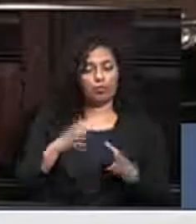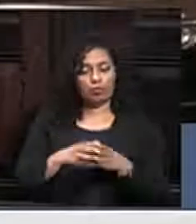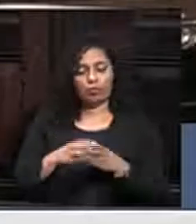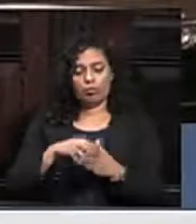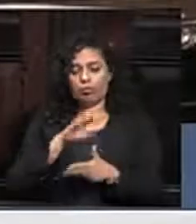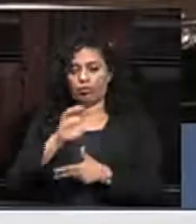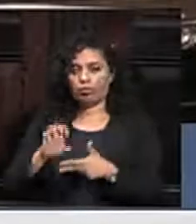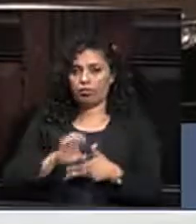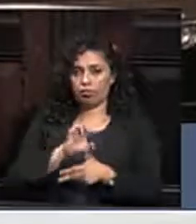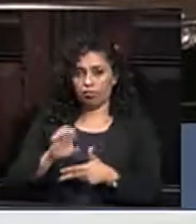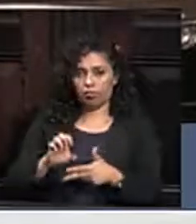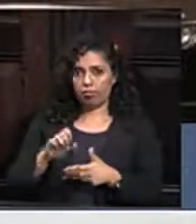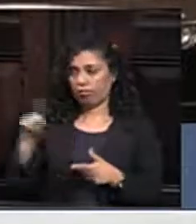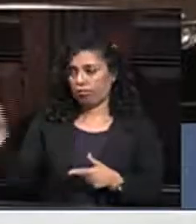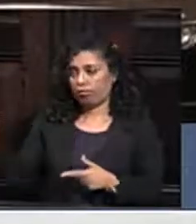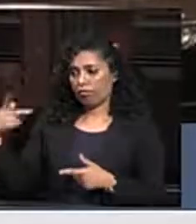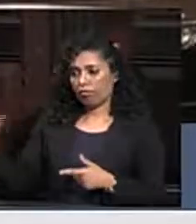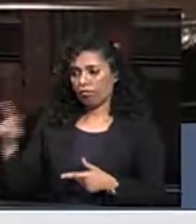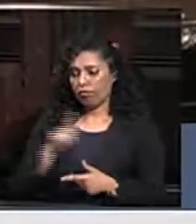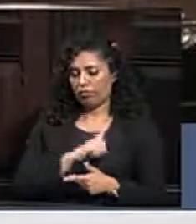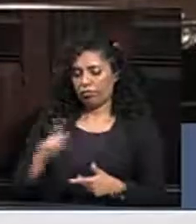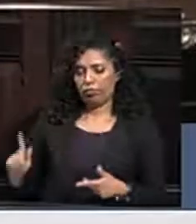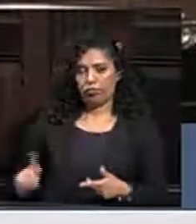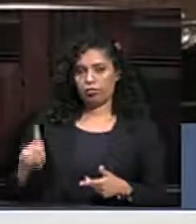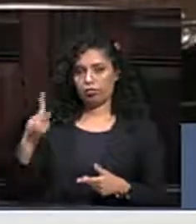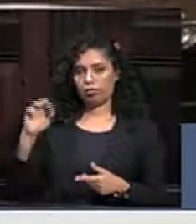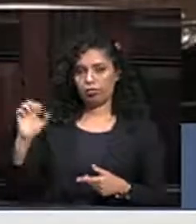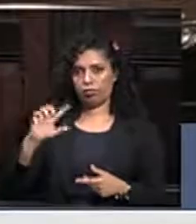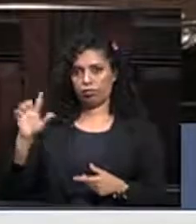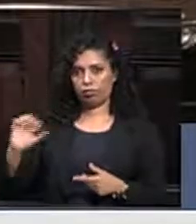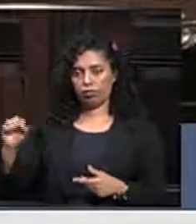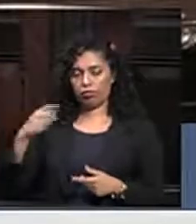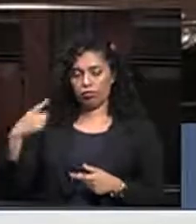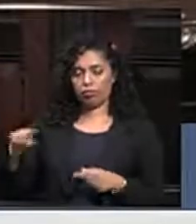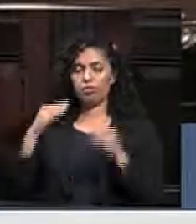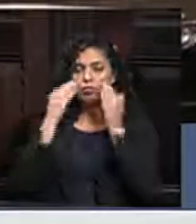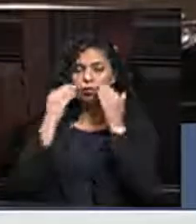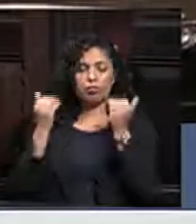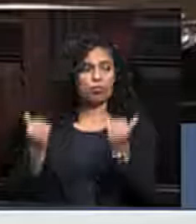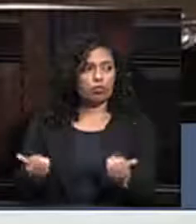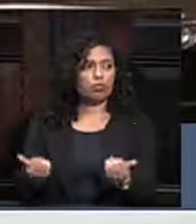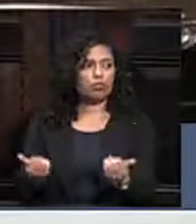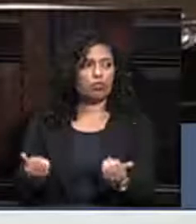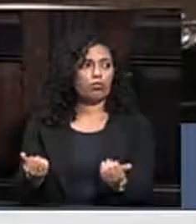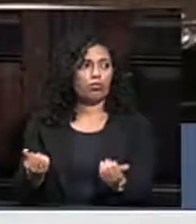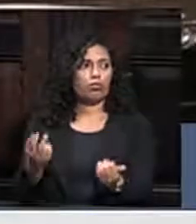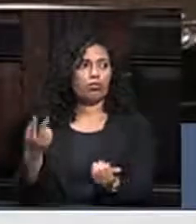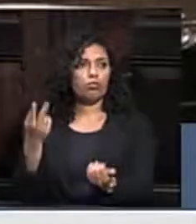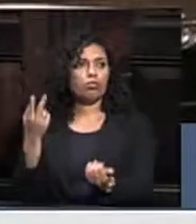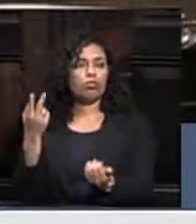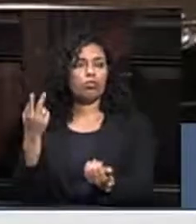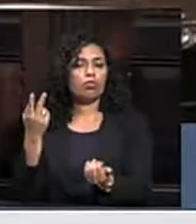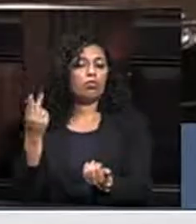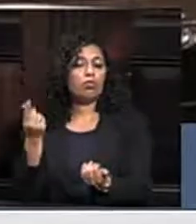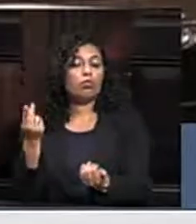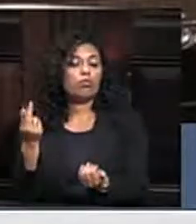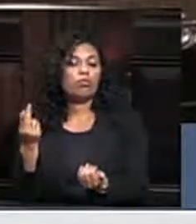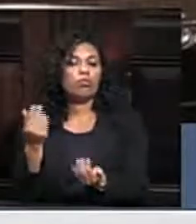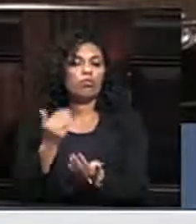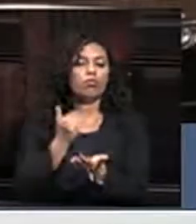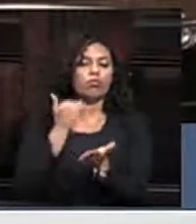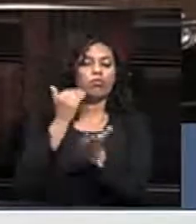governo Pezão, nunca foi capaz de mostrar o quanto foi produtivo